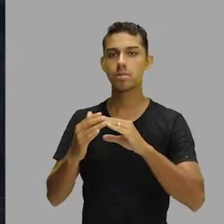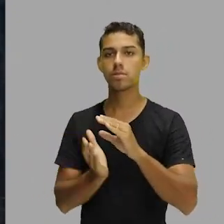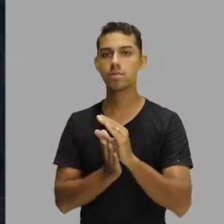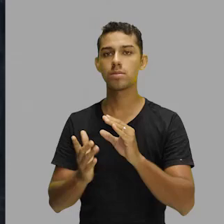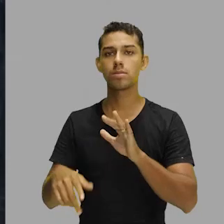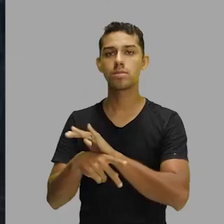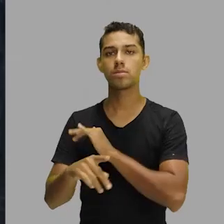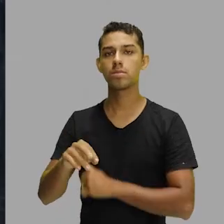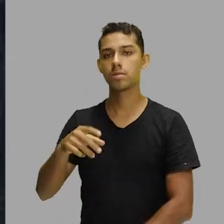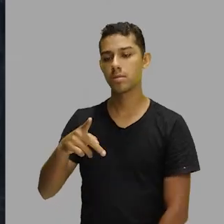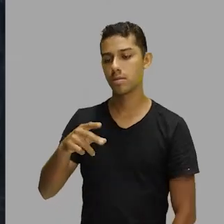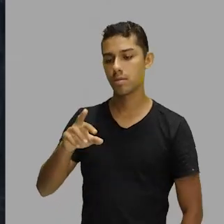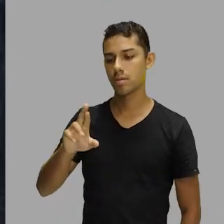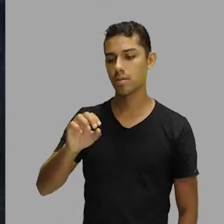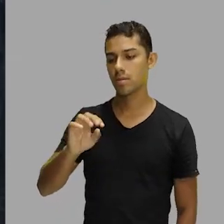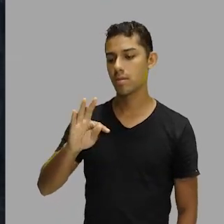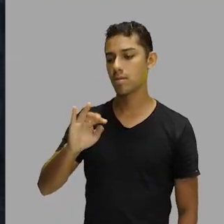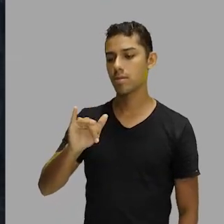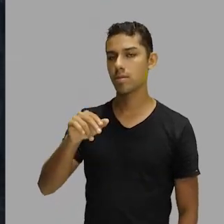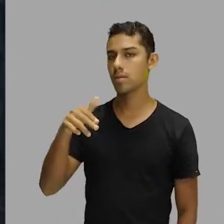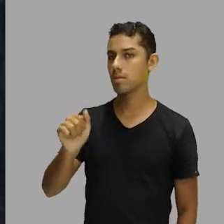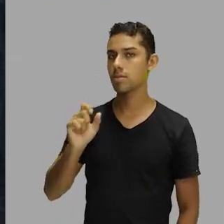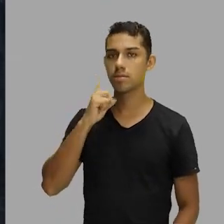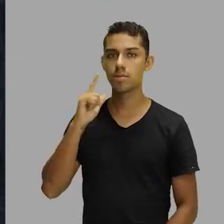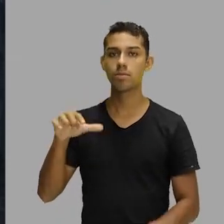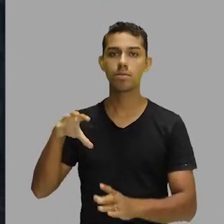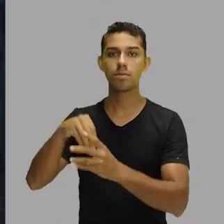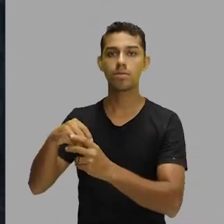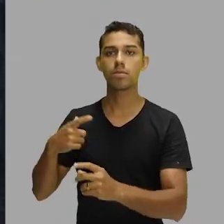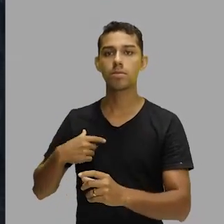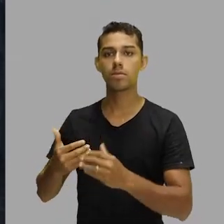de proteína. Logo abaixo dessa